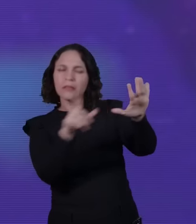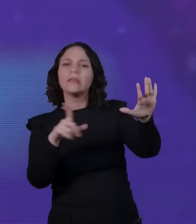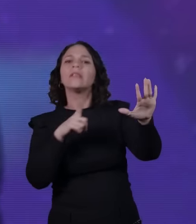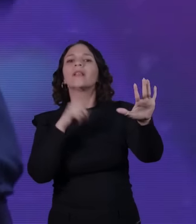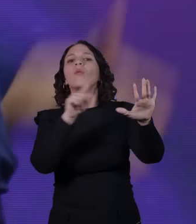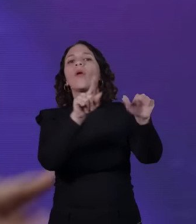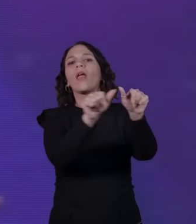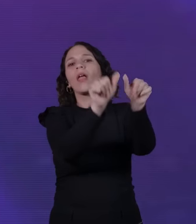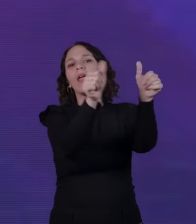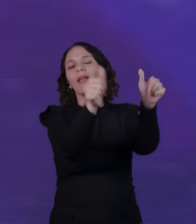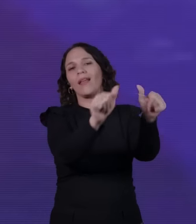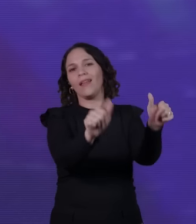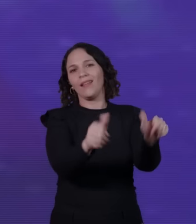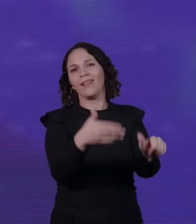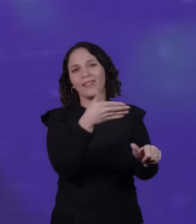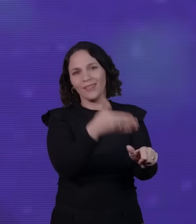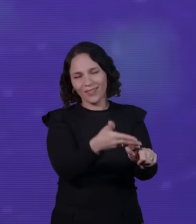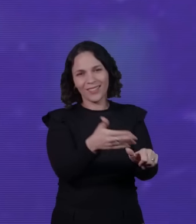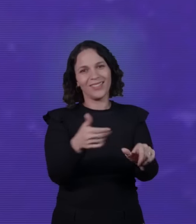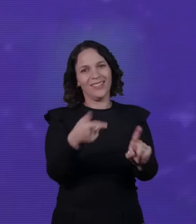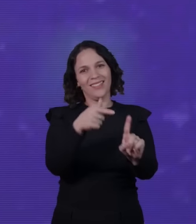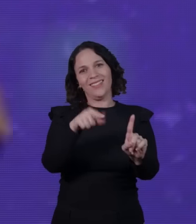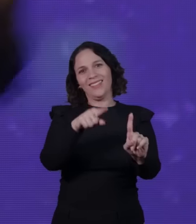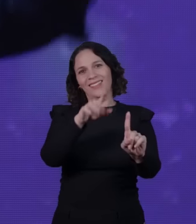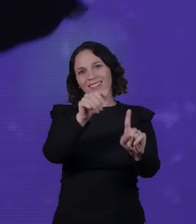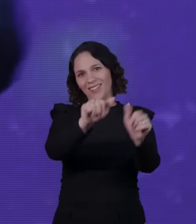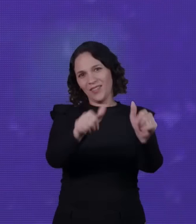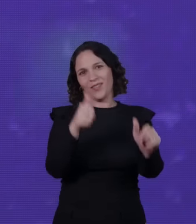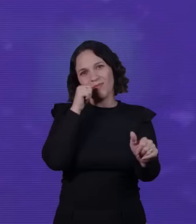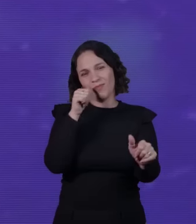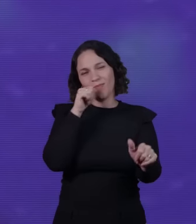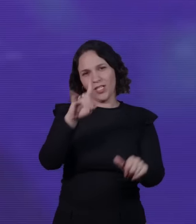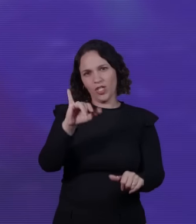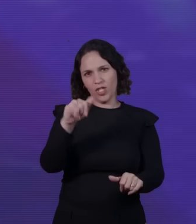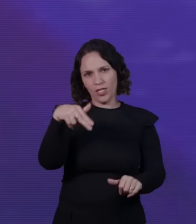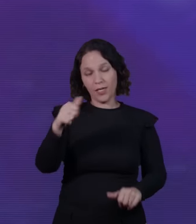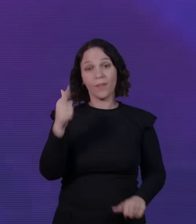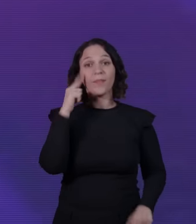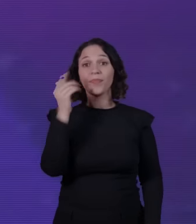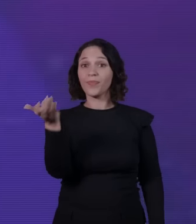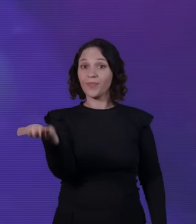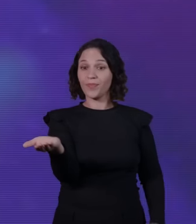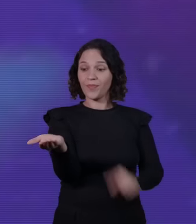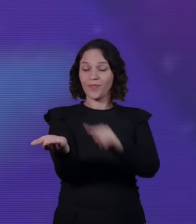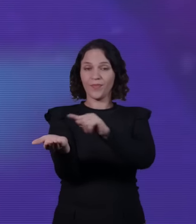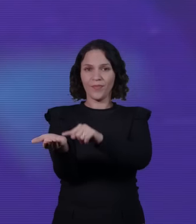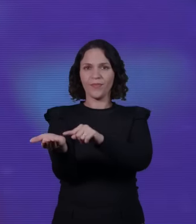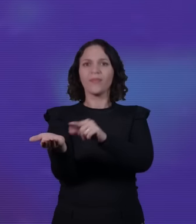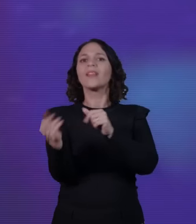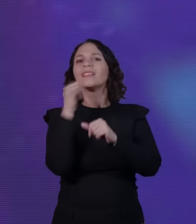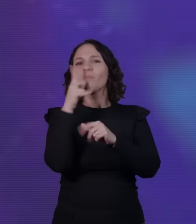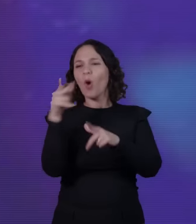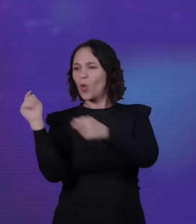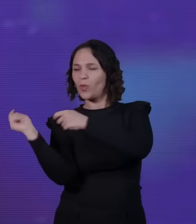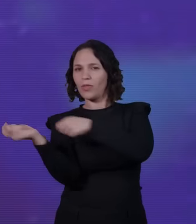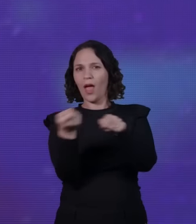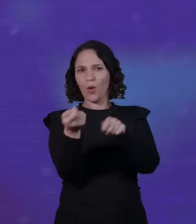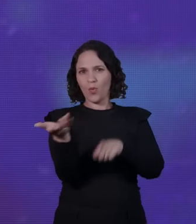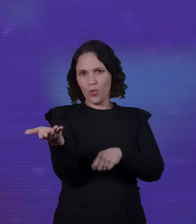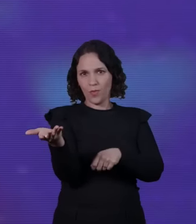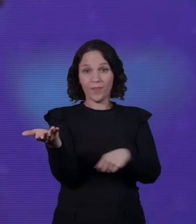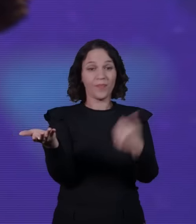uma estátua da Diana dos Efésios. Numa mão, um taco, como se fosse um taco de beisebol. Na outra